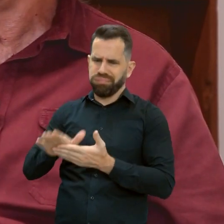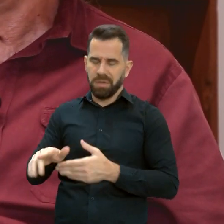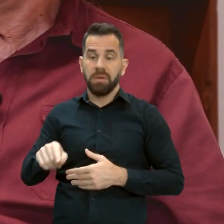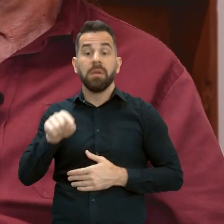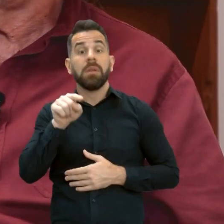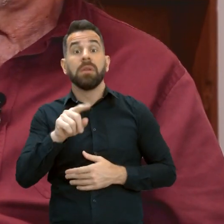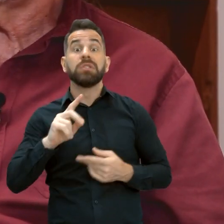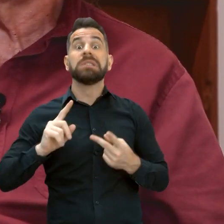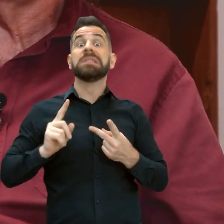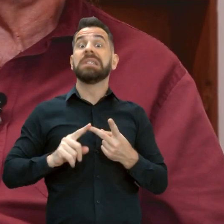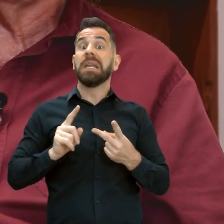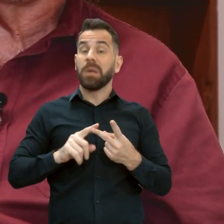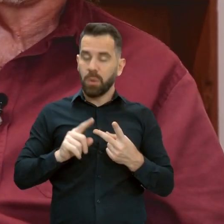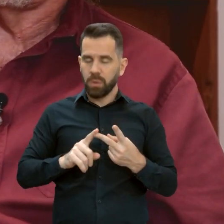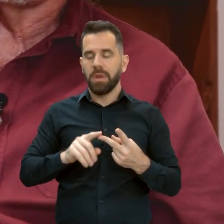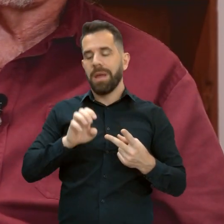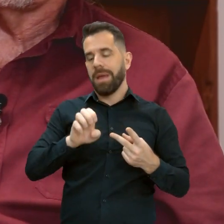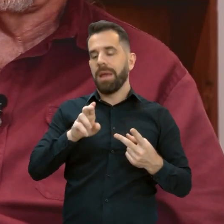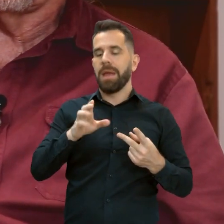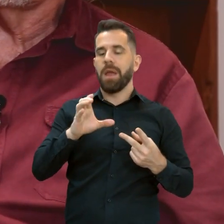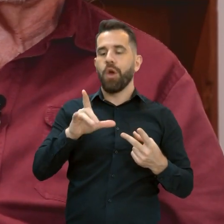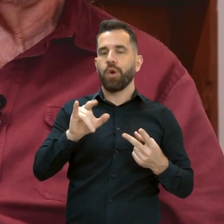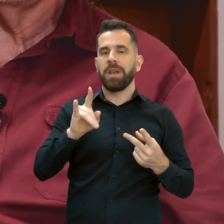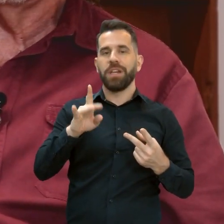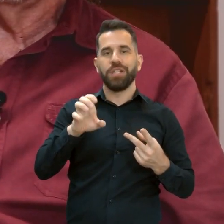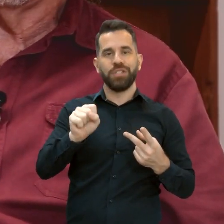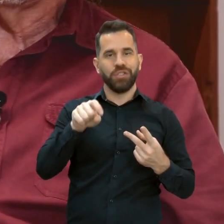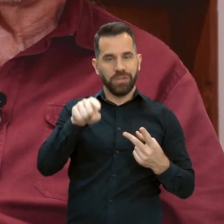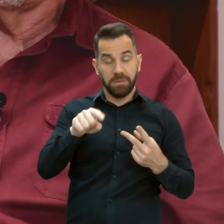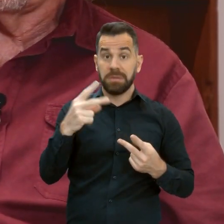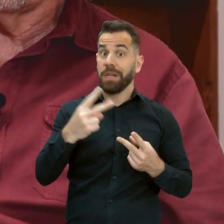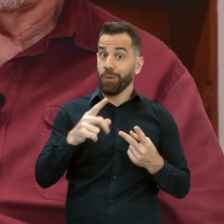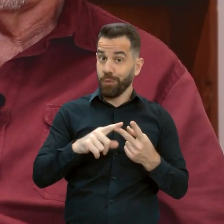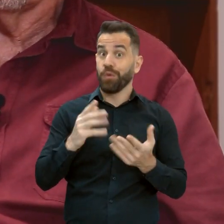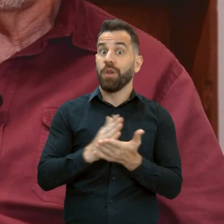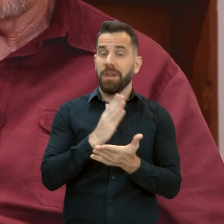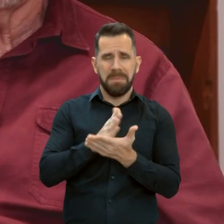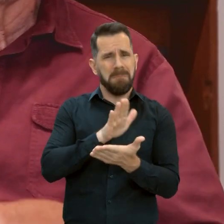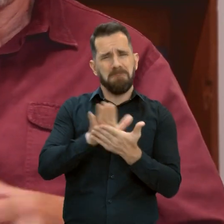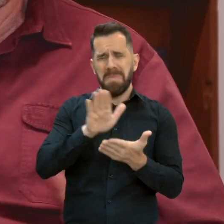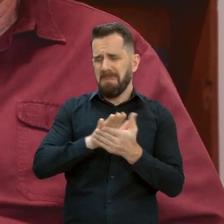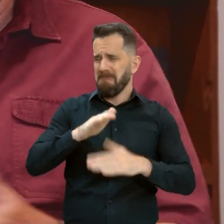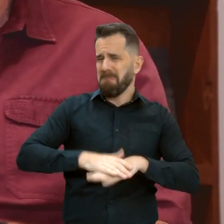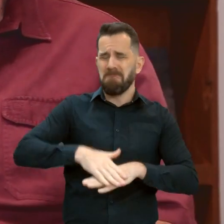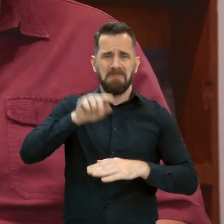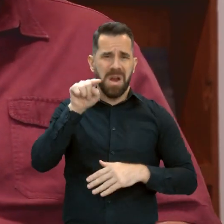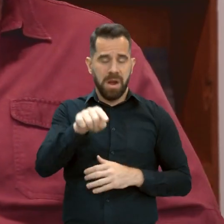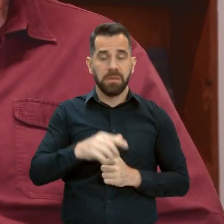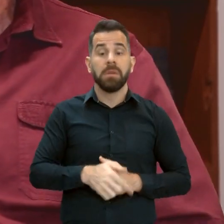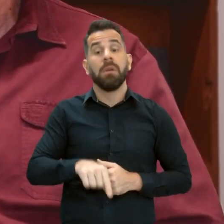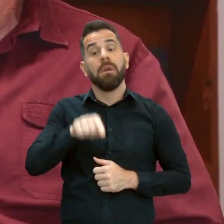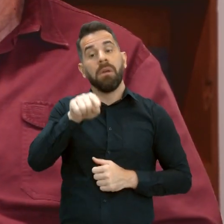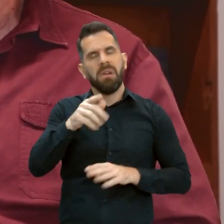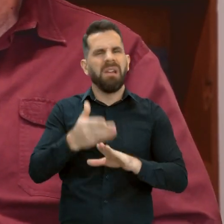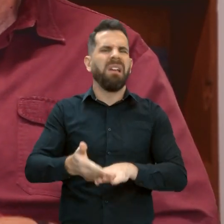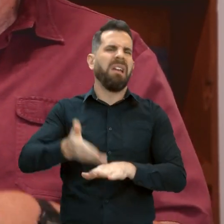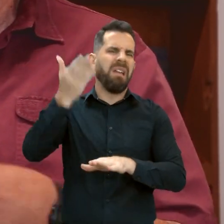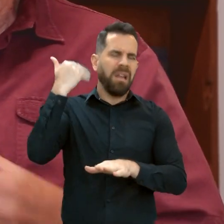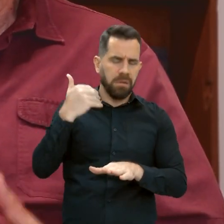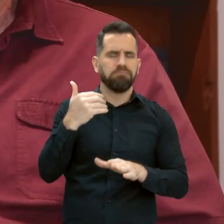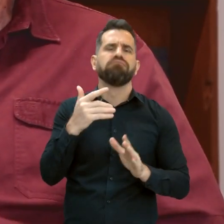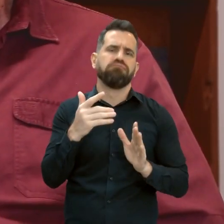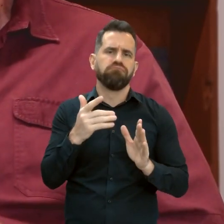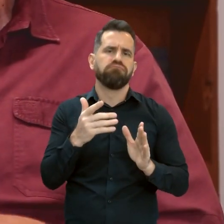Euclides. Euclides, que vivia 300 a.C., escreveu uma obra, junto com outras pessoas da época, né,